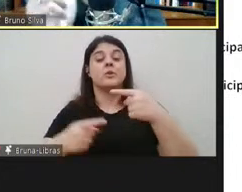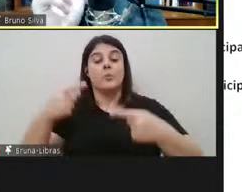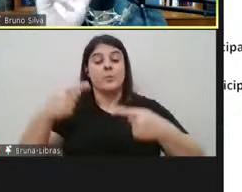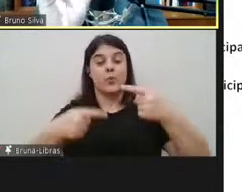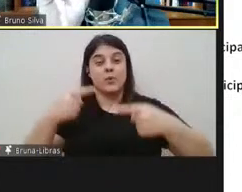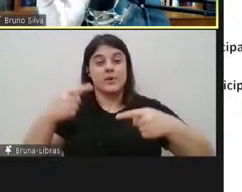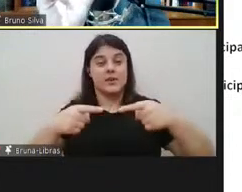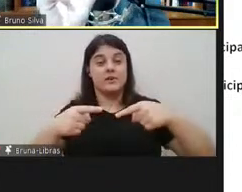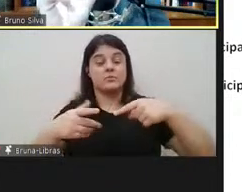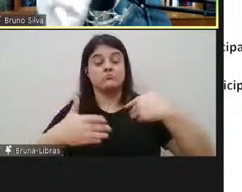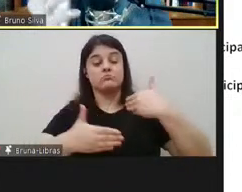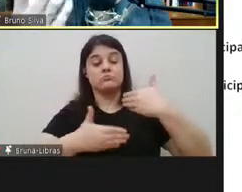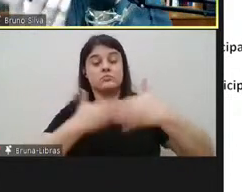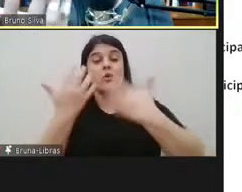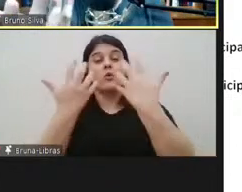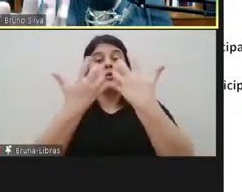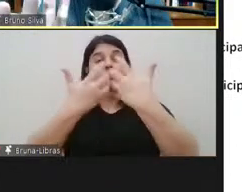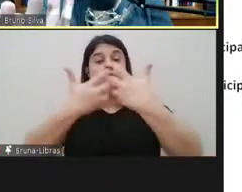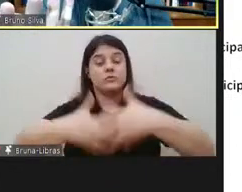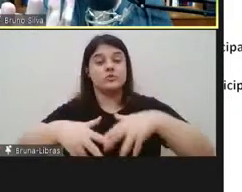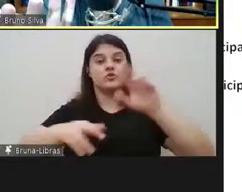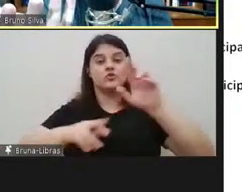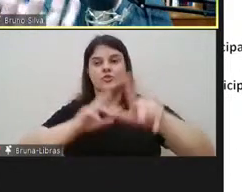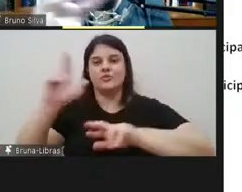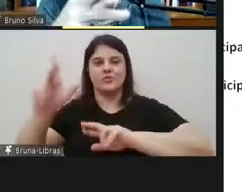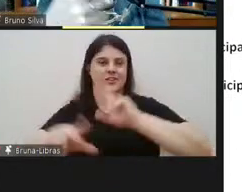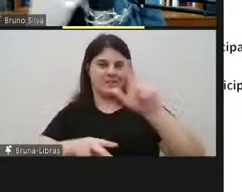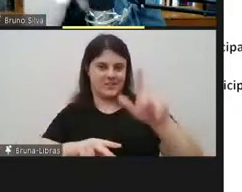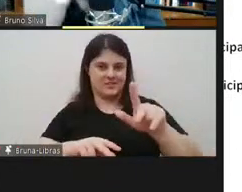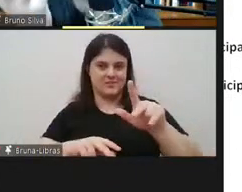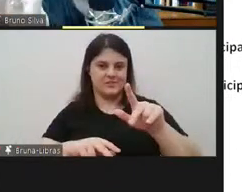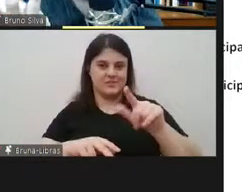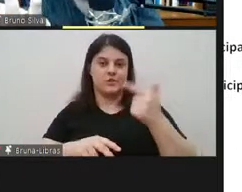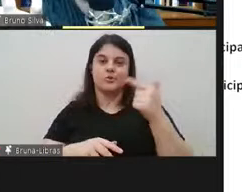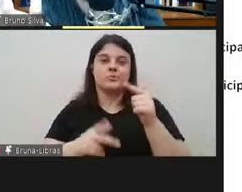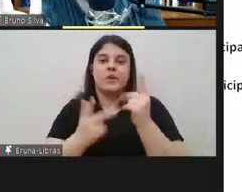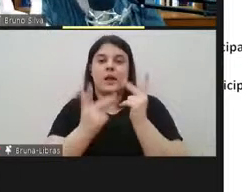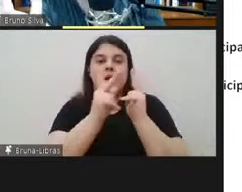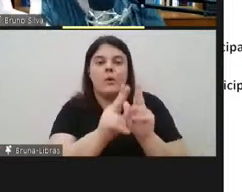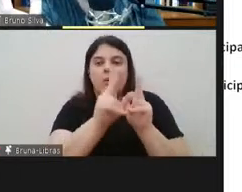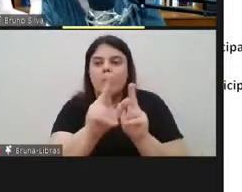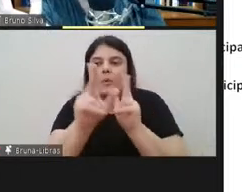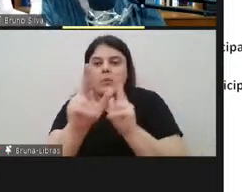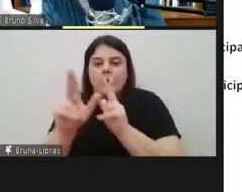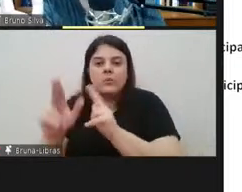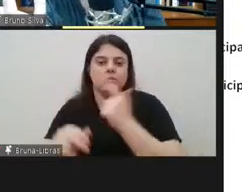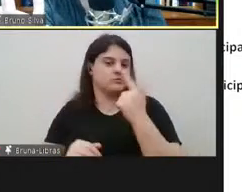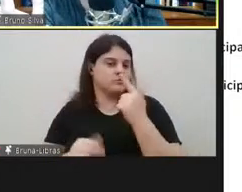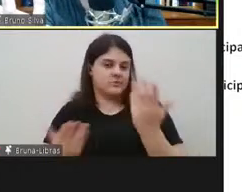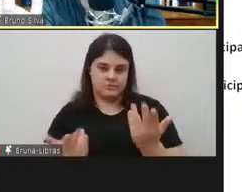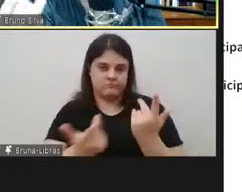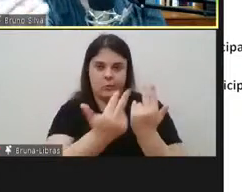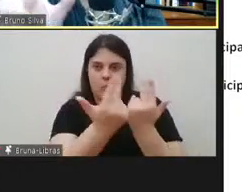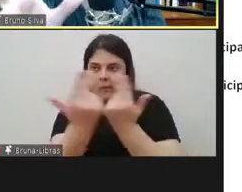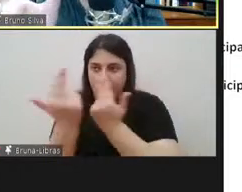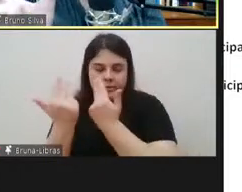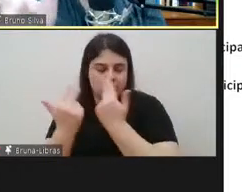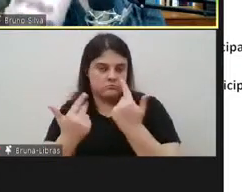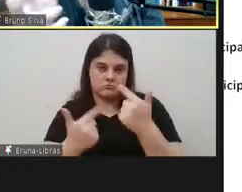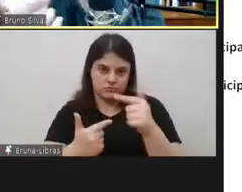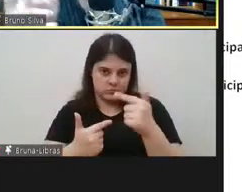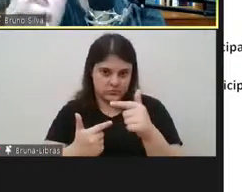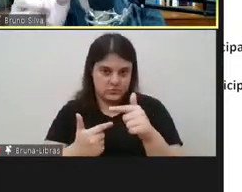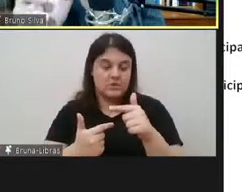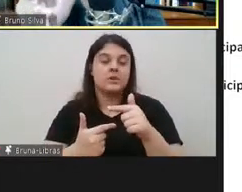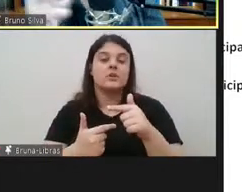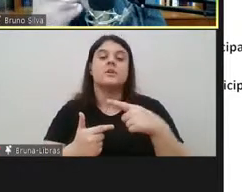políticos eles funcionam de maneira diferente ele não vão fazer funcionar exatamente igual entre os países e